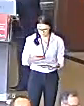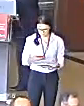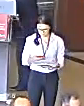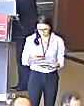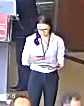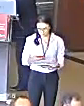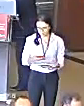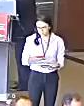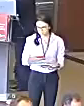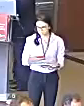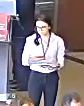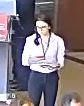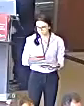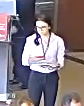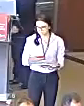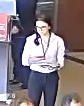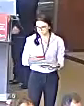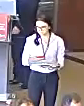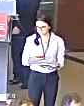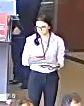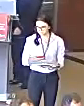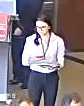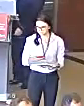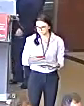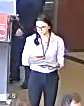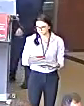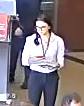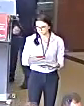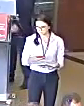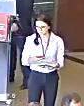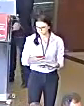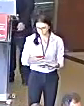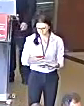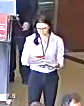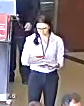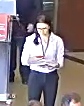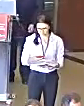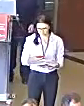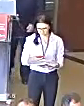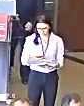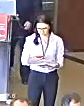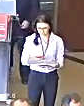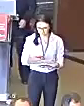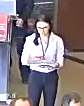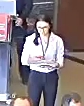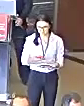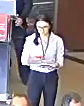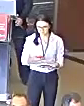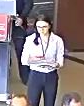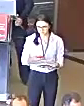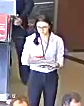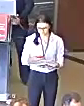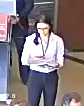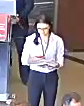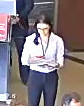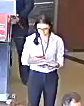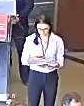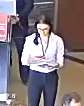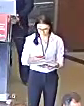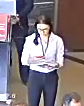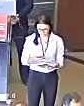várias representações né da dos Municípios aqui de Minas vieram presentes além da da capital e